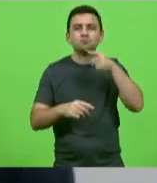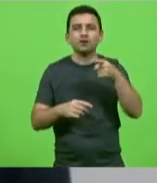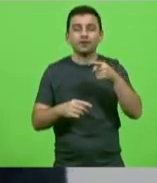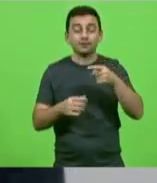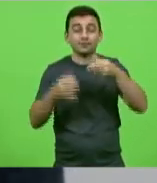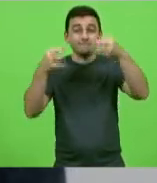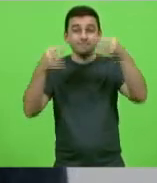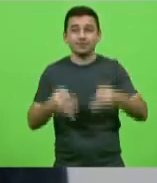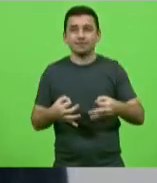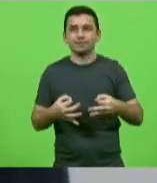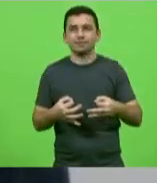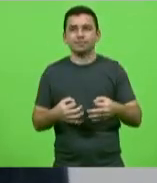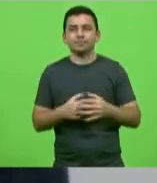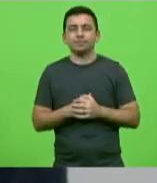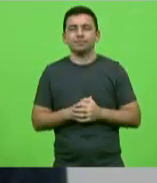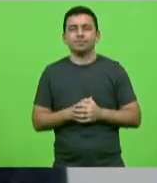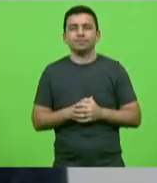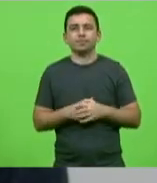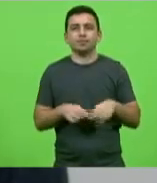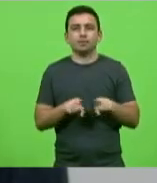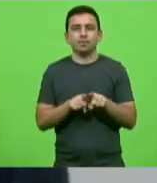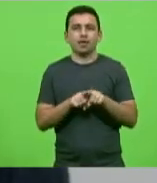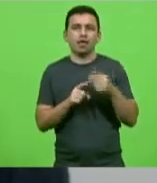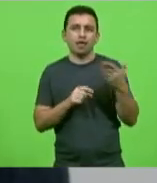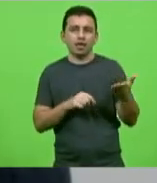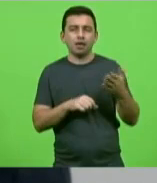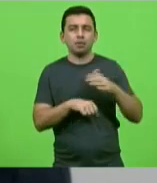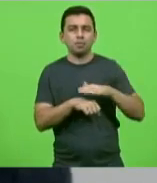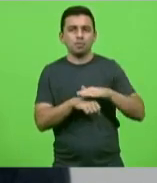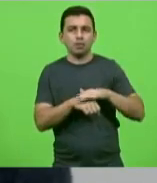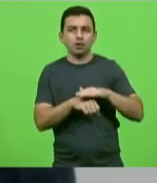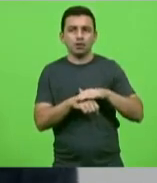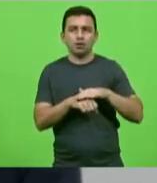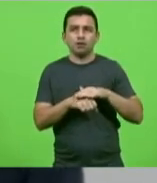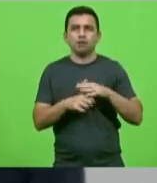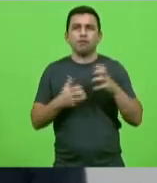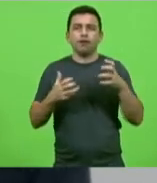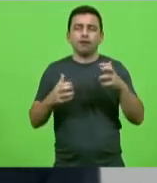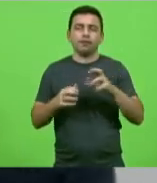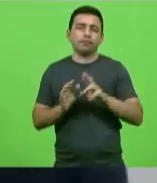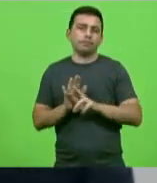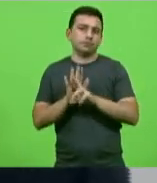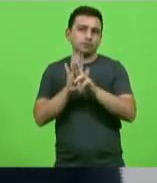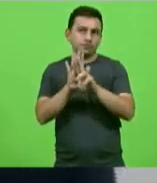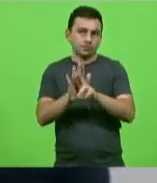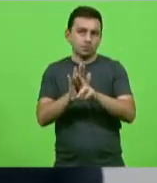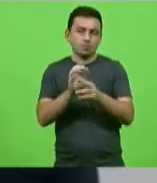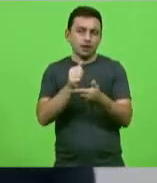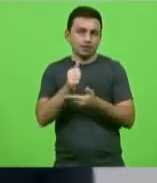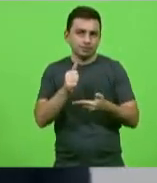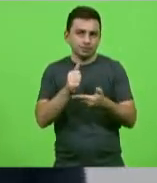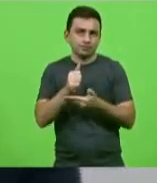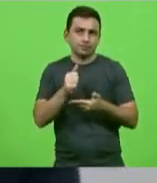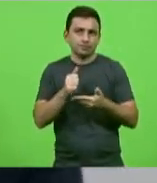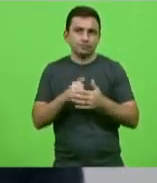de convicção de ter sua excelência concorrido para o fato com o qual a representação se embasava.